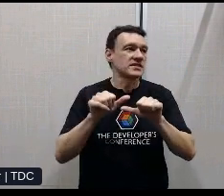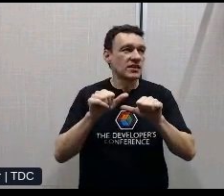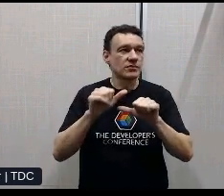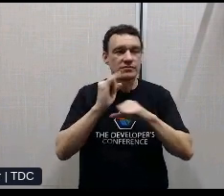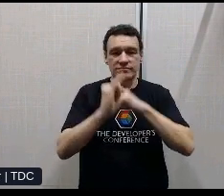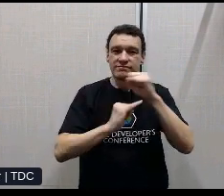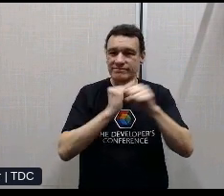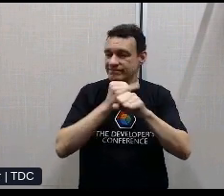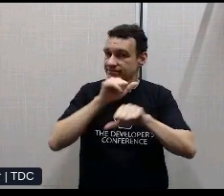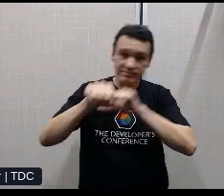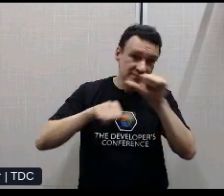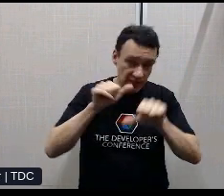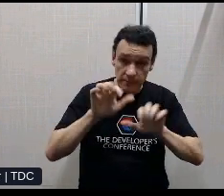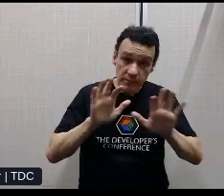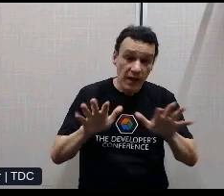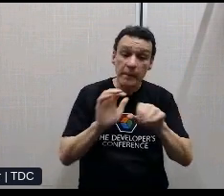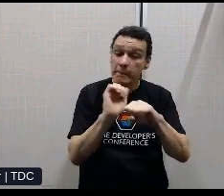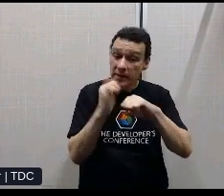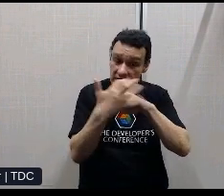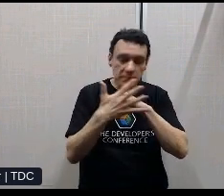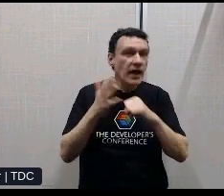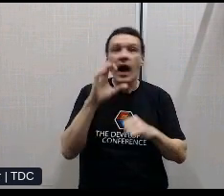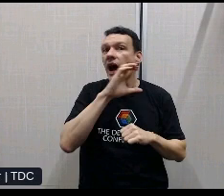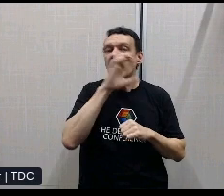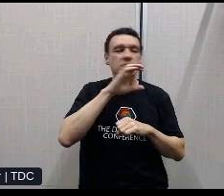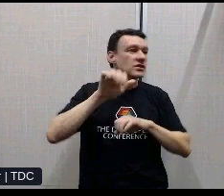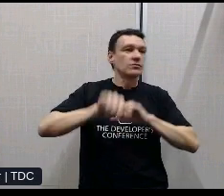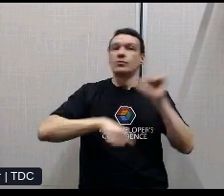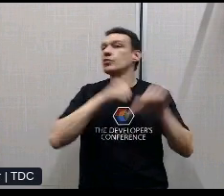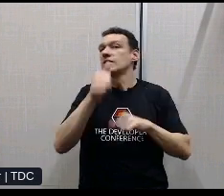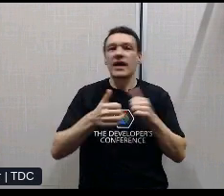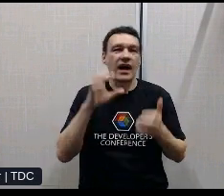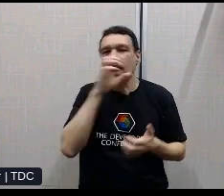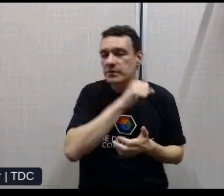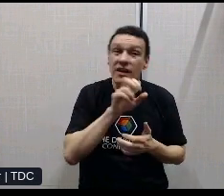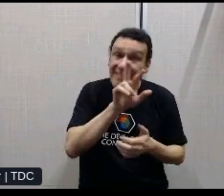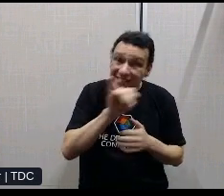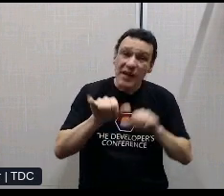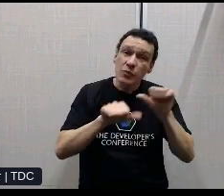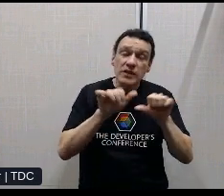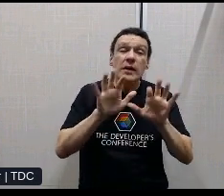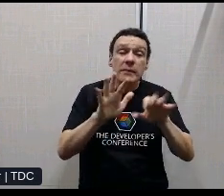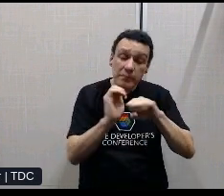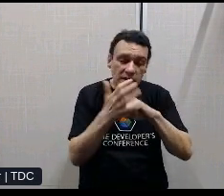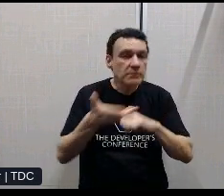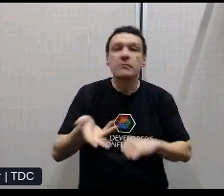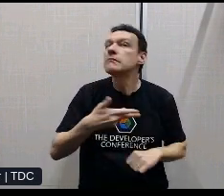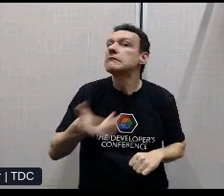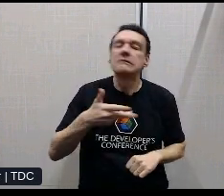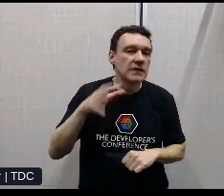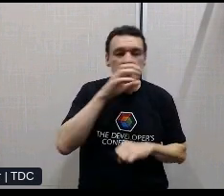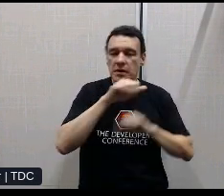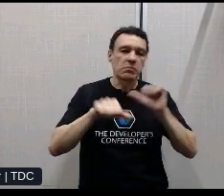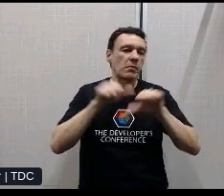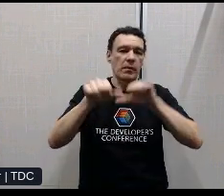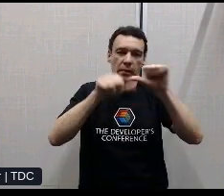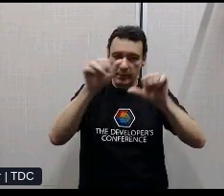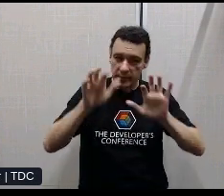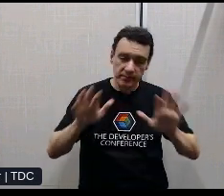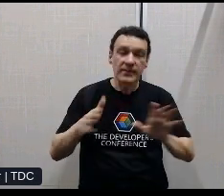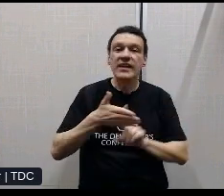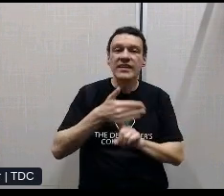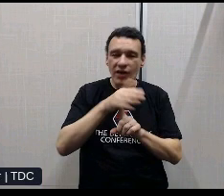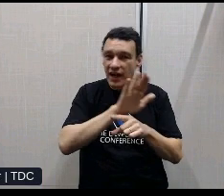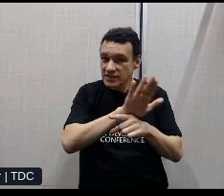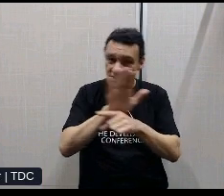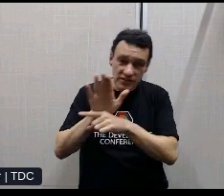pandemia, ela acelerou as ferramentas, o uso das ferramentas. Então, quando a gente fala tecnologia assistiva, é tudo